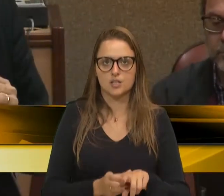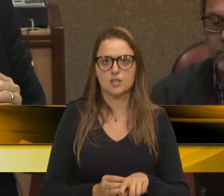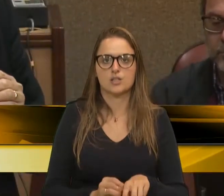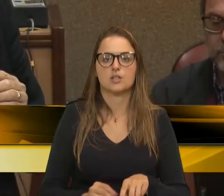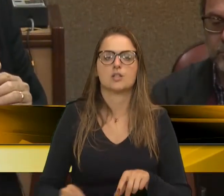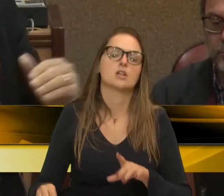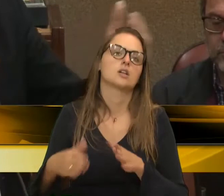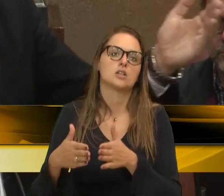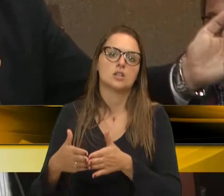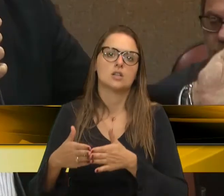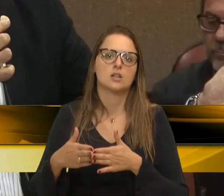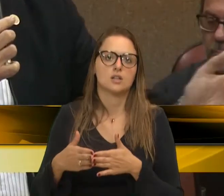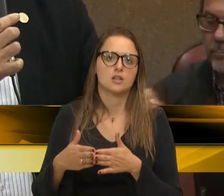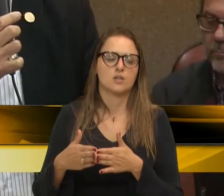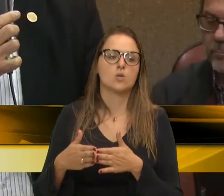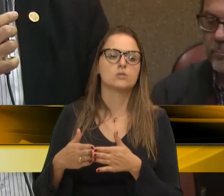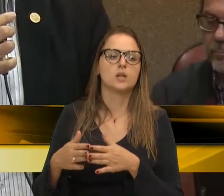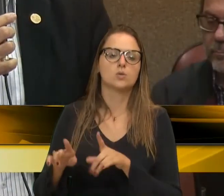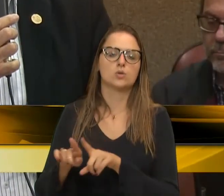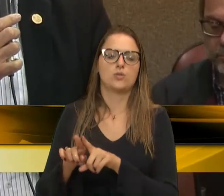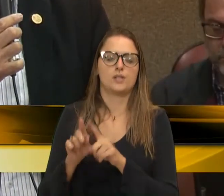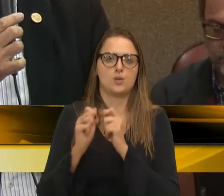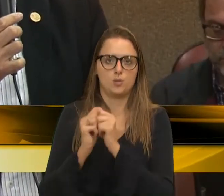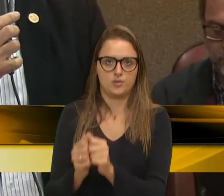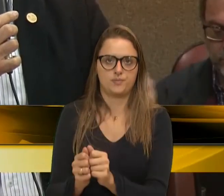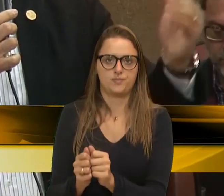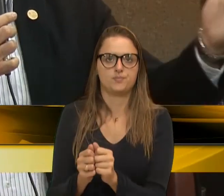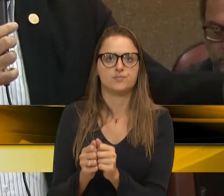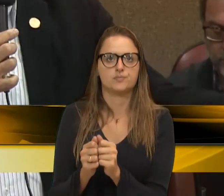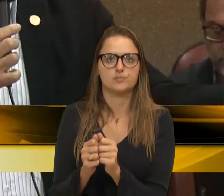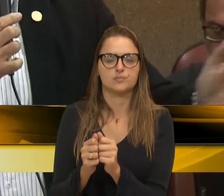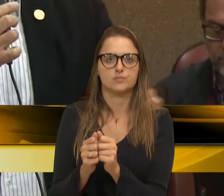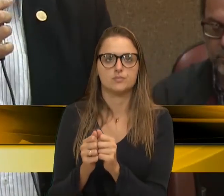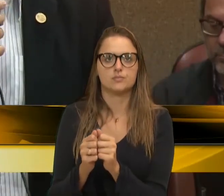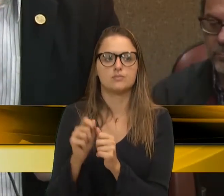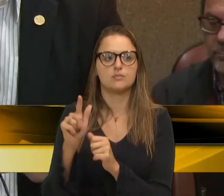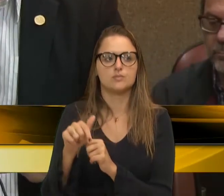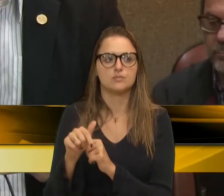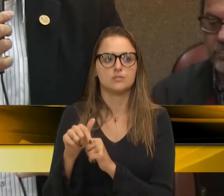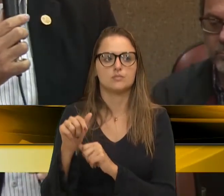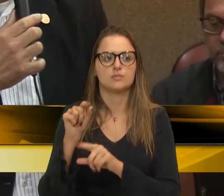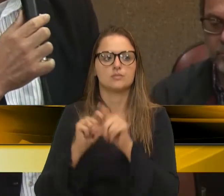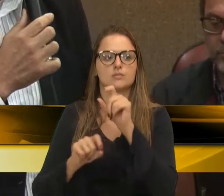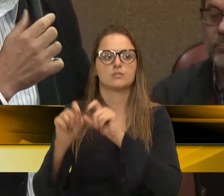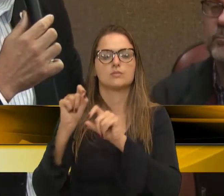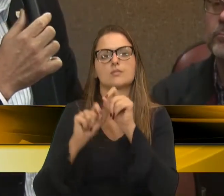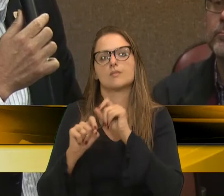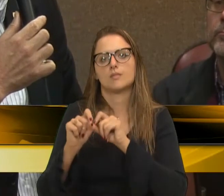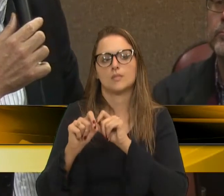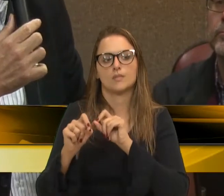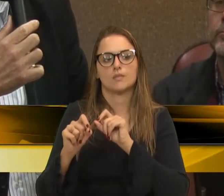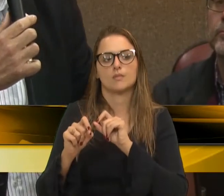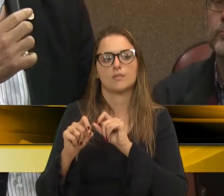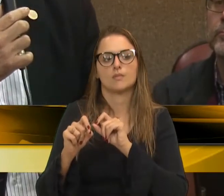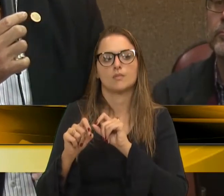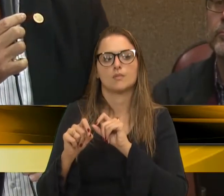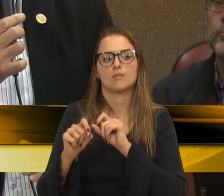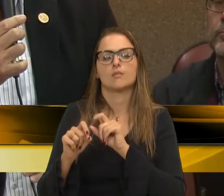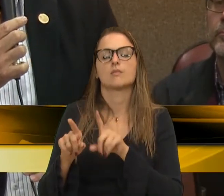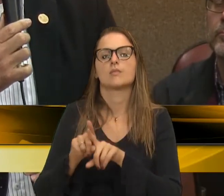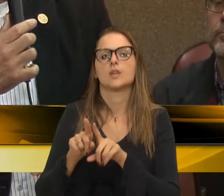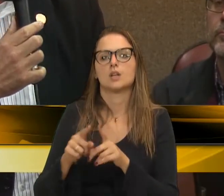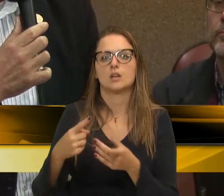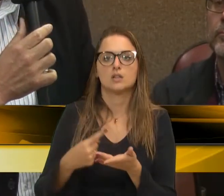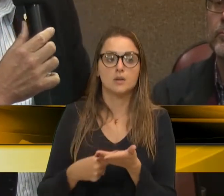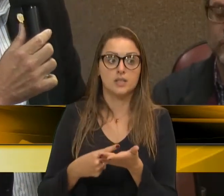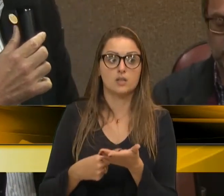de licença provisória a estabelecimentos que já funcionam, né, sob o compromisso de que essas pessoas, no prazo de 2 anos, venham